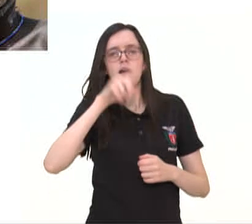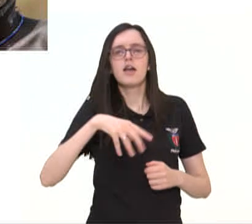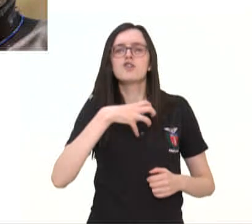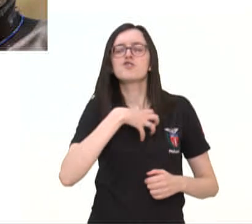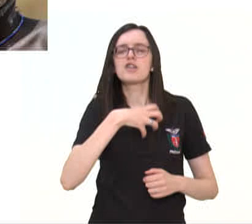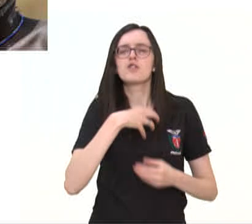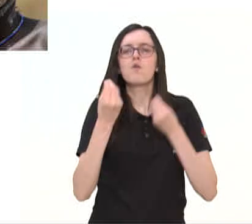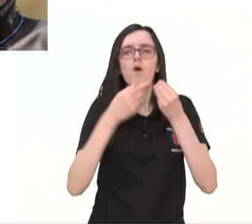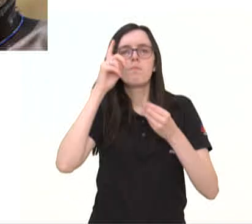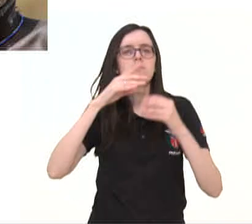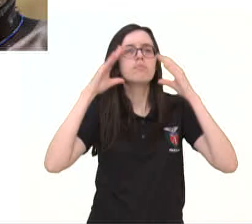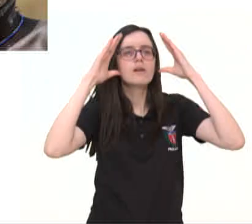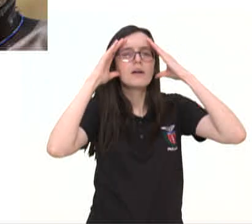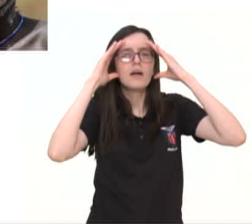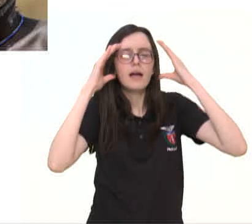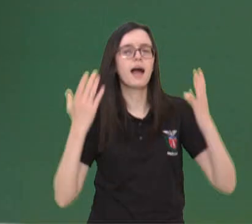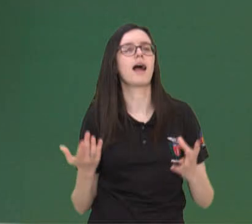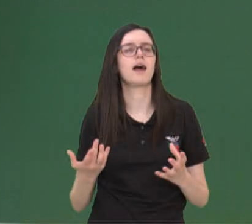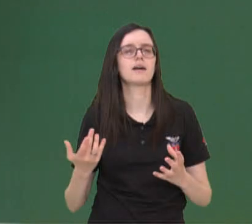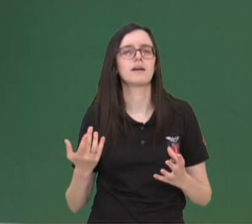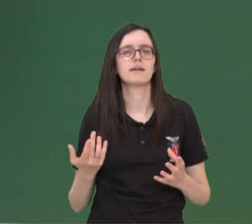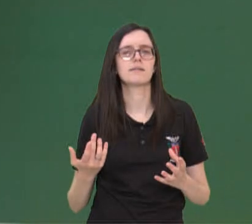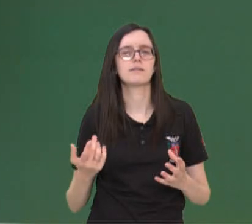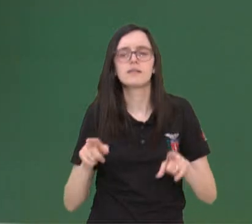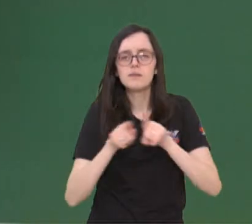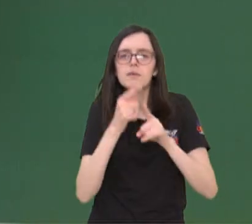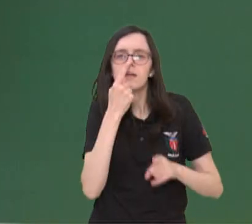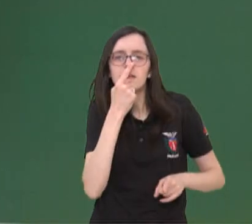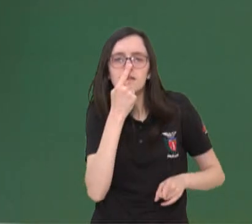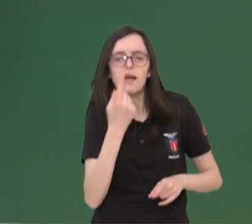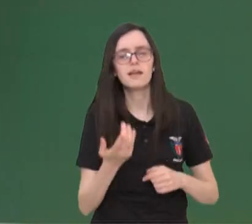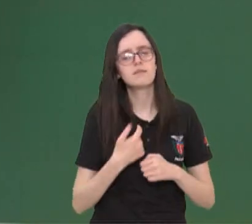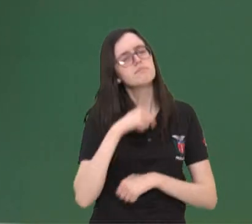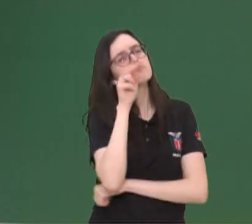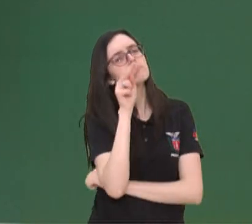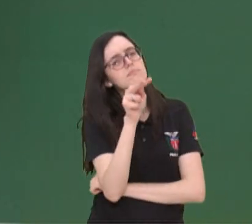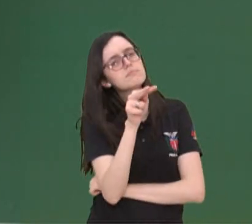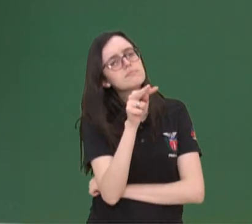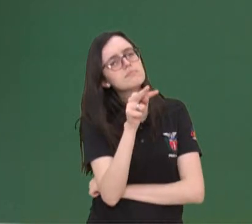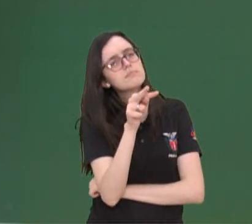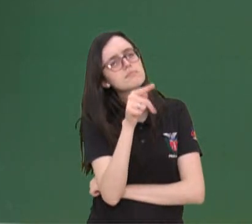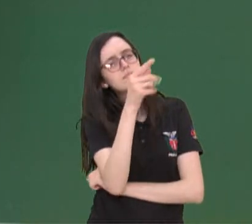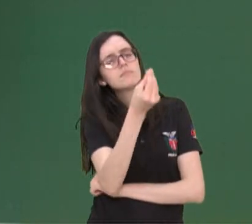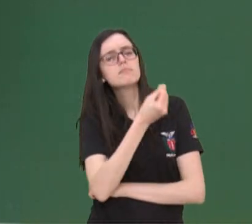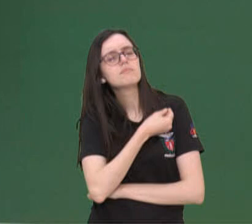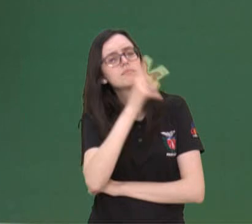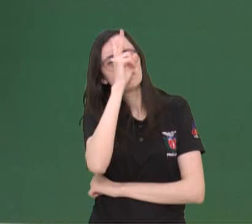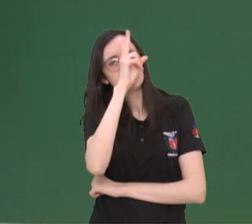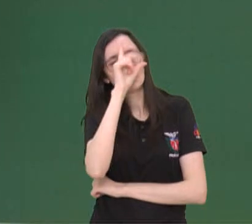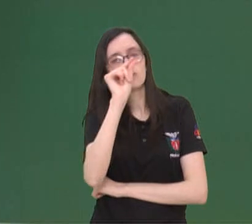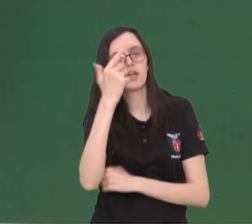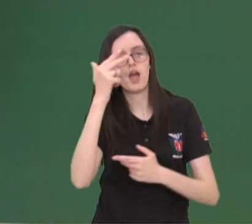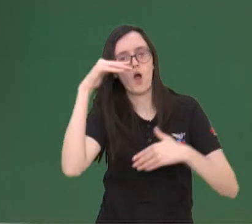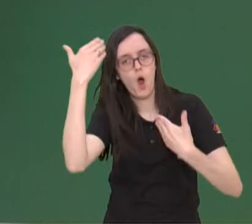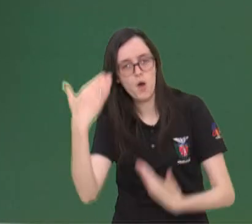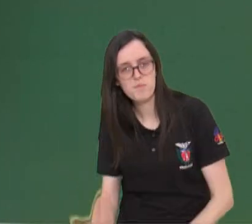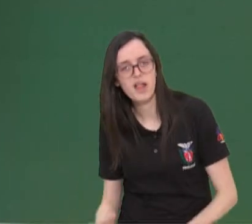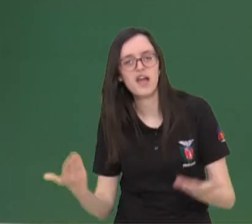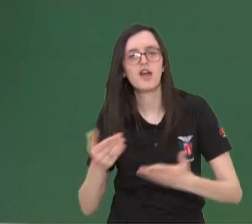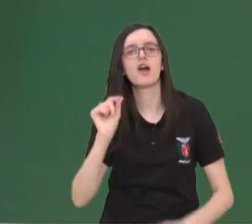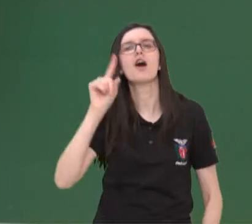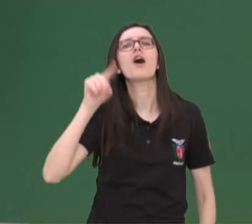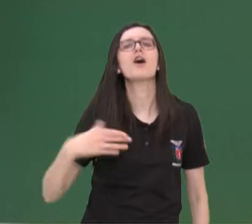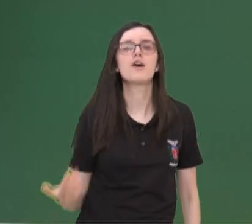estrutura, né, da cabeça, o nariz, ele, por exemplo, me lembra, eu vou fazer uma homenagem aqui, né,